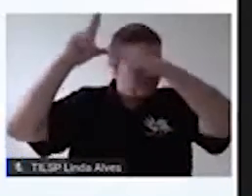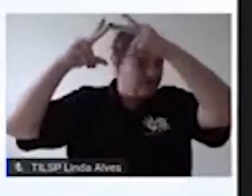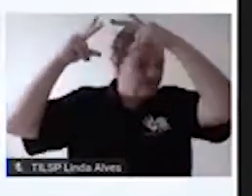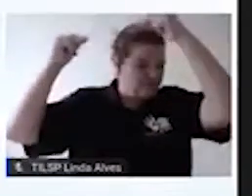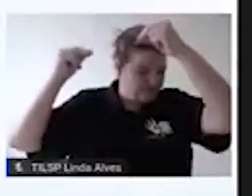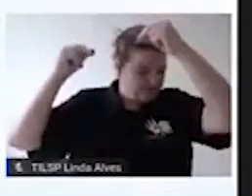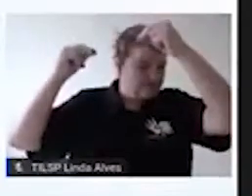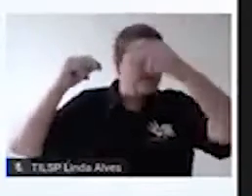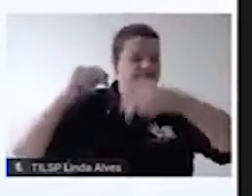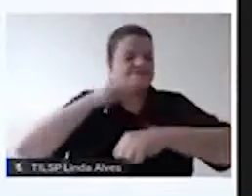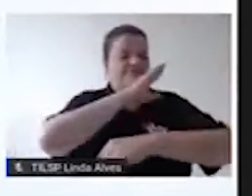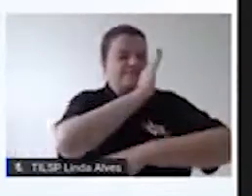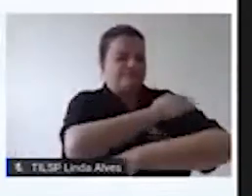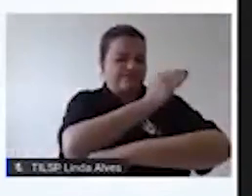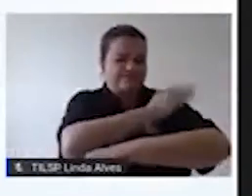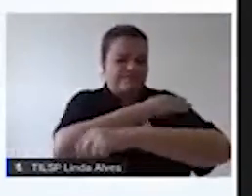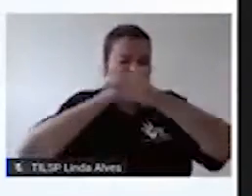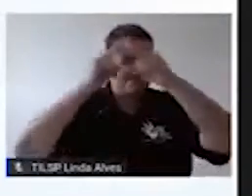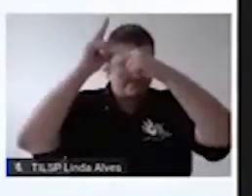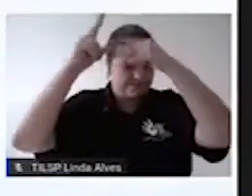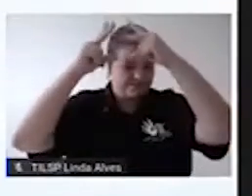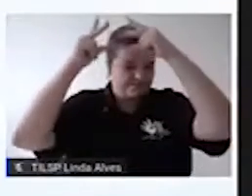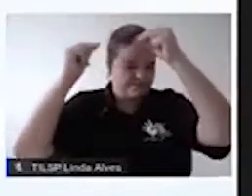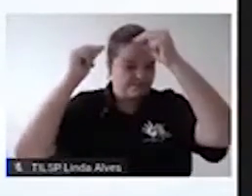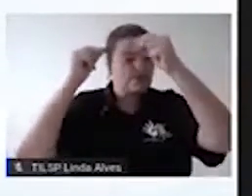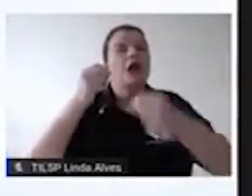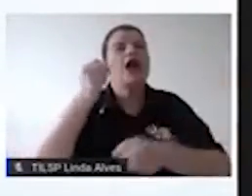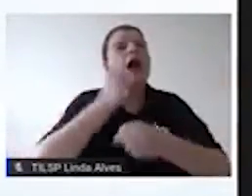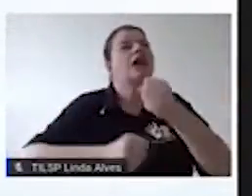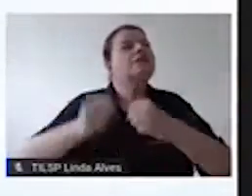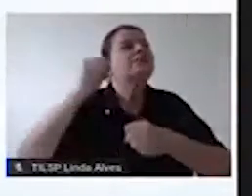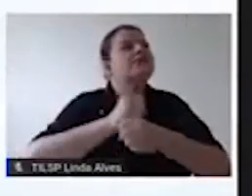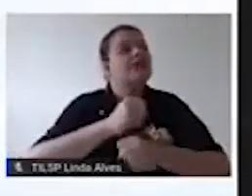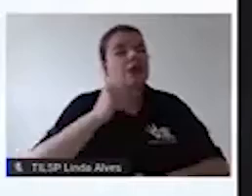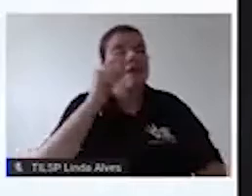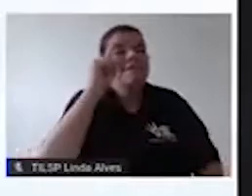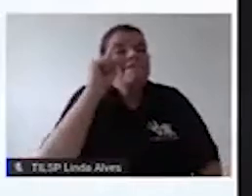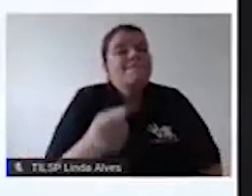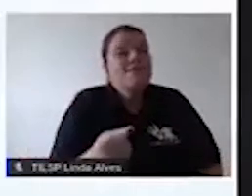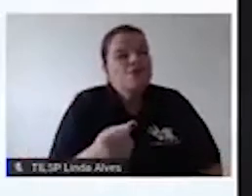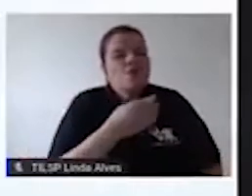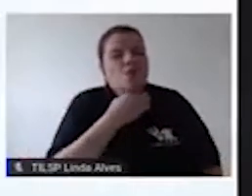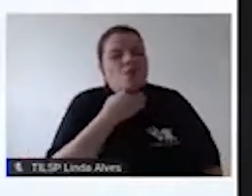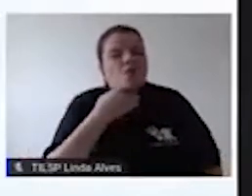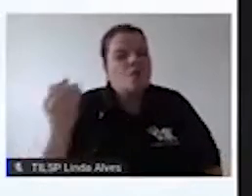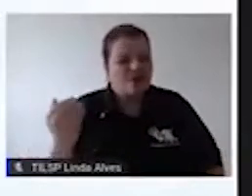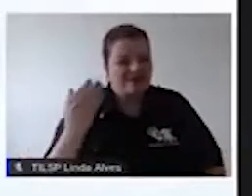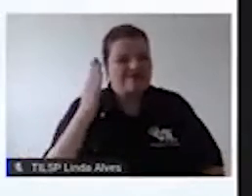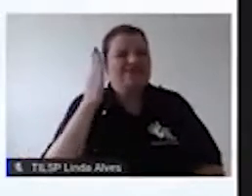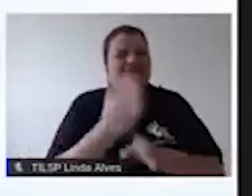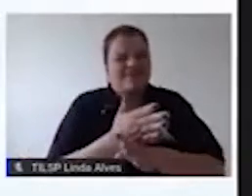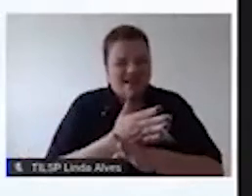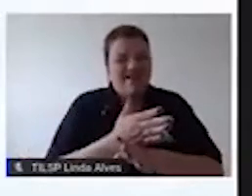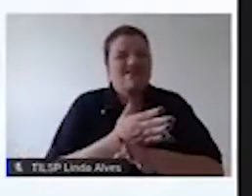cresceu muitíssimo, né? O ano passado foram mais de 1.000 mortes por feminicídio no país, né? Pelo simples fato de